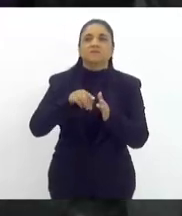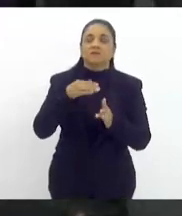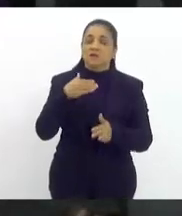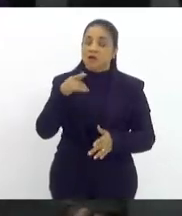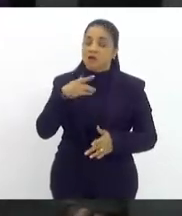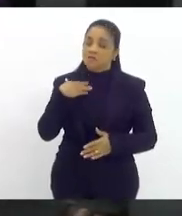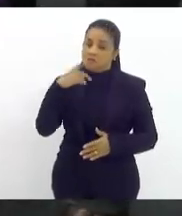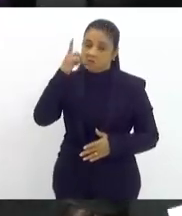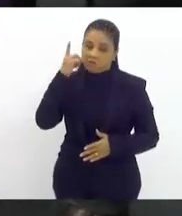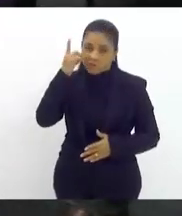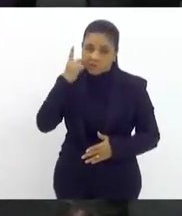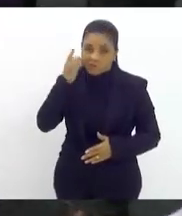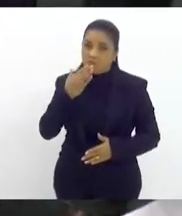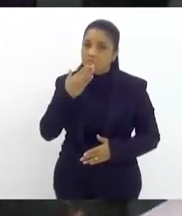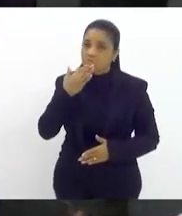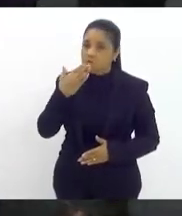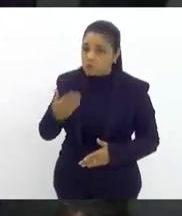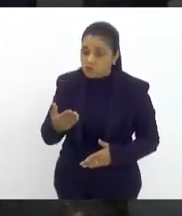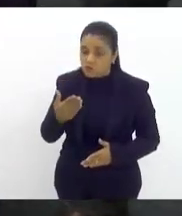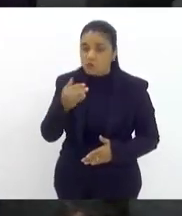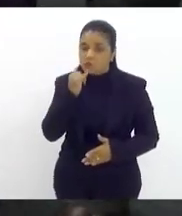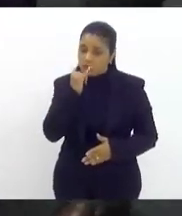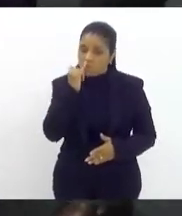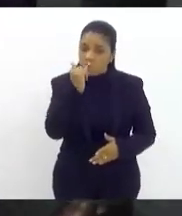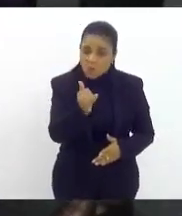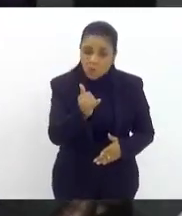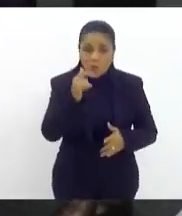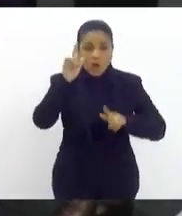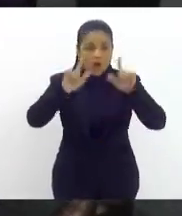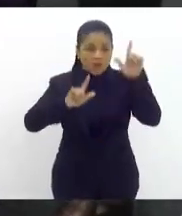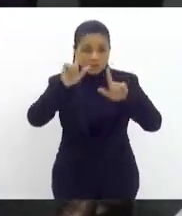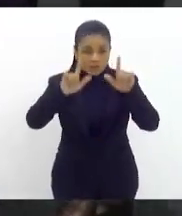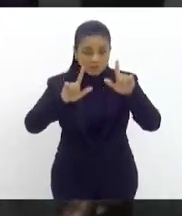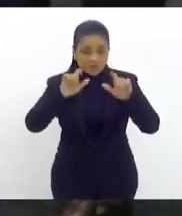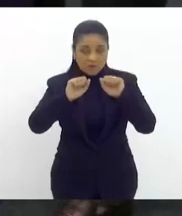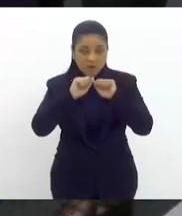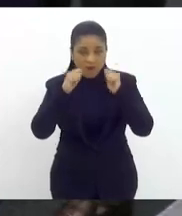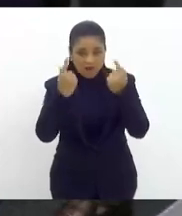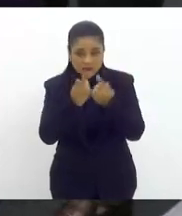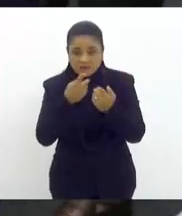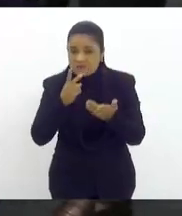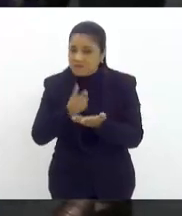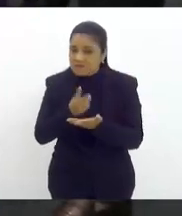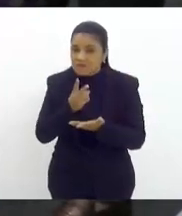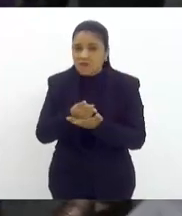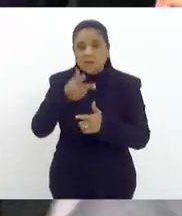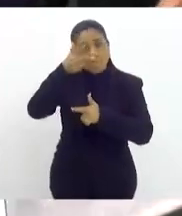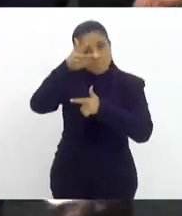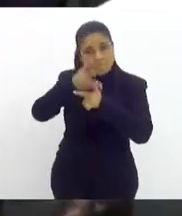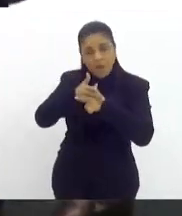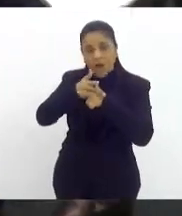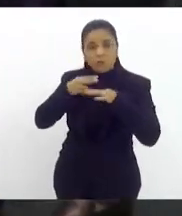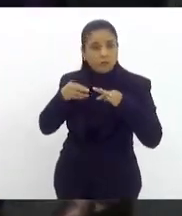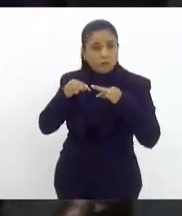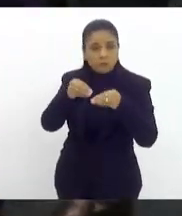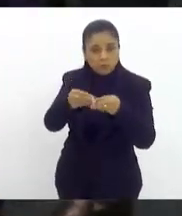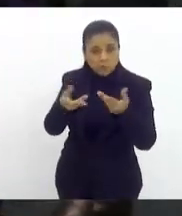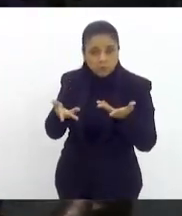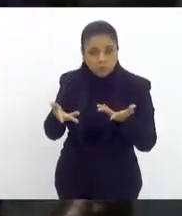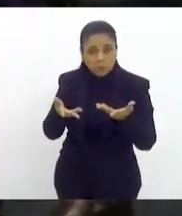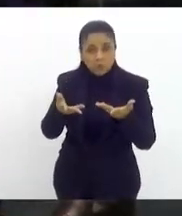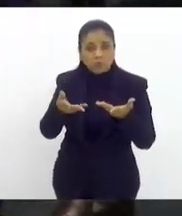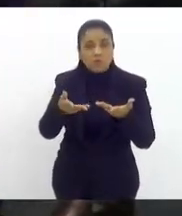informou. A TV Alerj sempre cobre tudo com a melhor categoria. Deve ter tido algum ruído de informação.